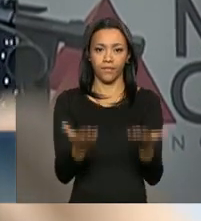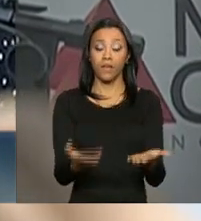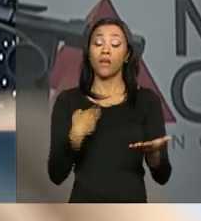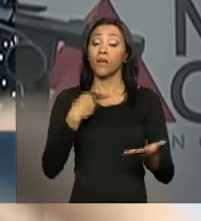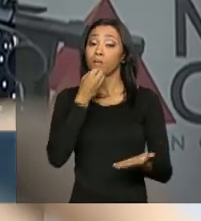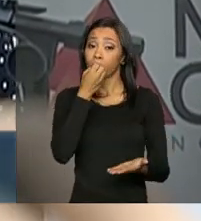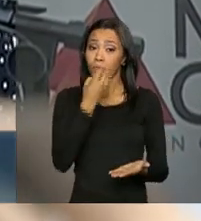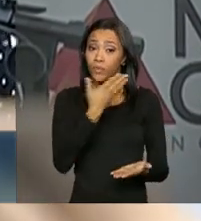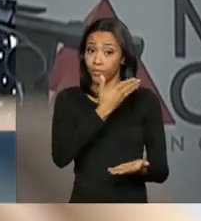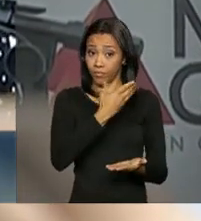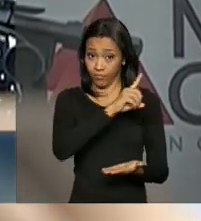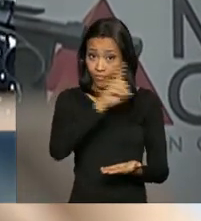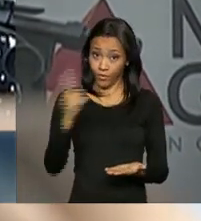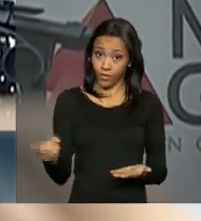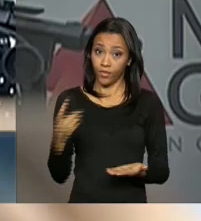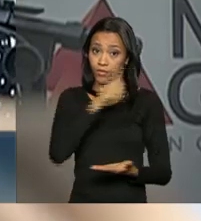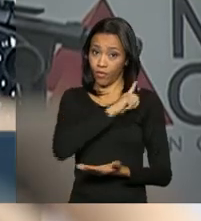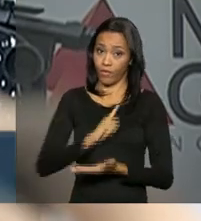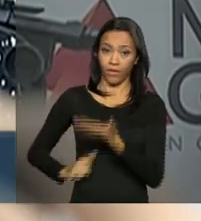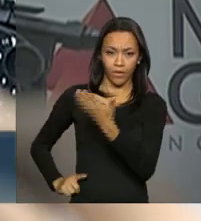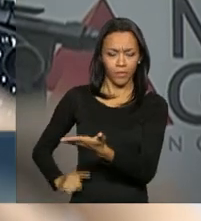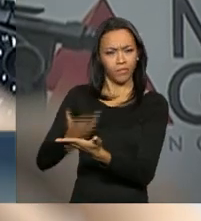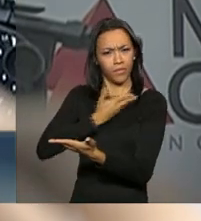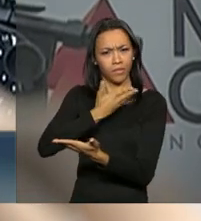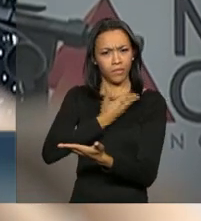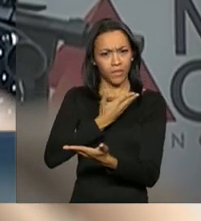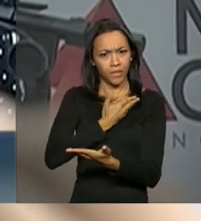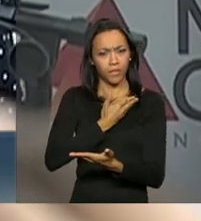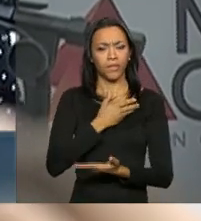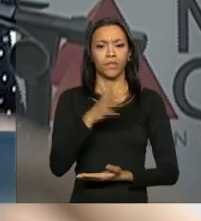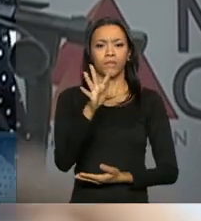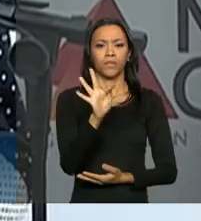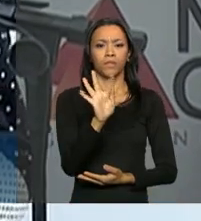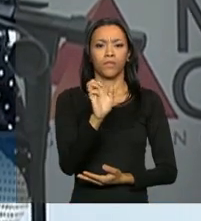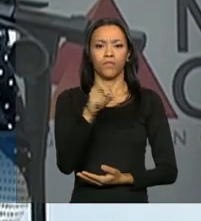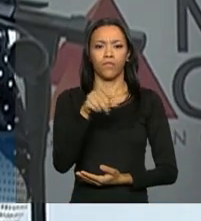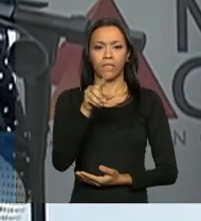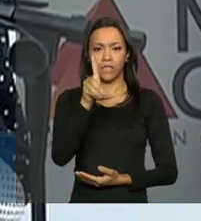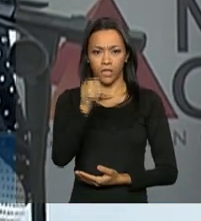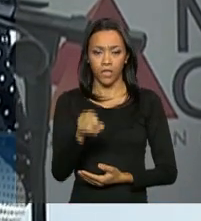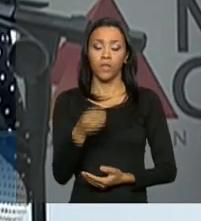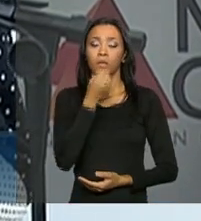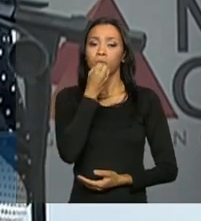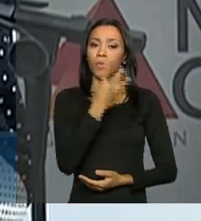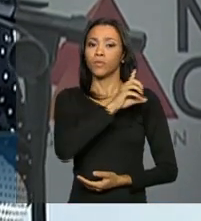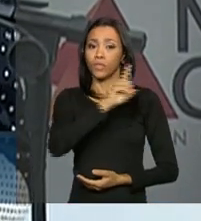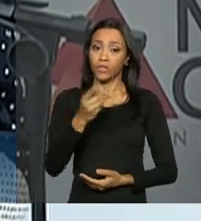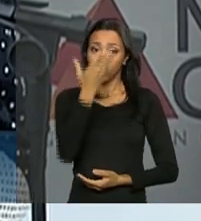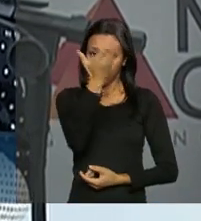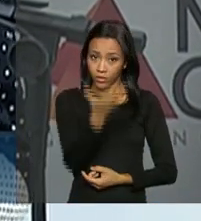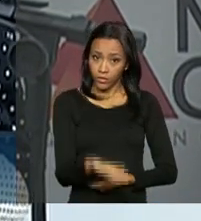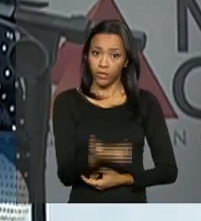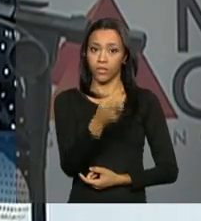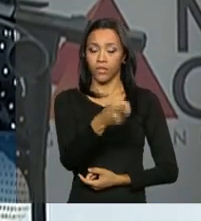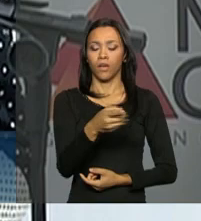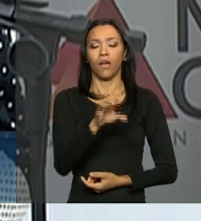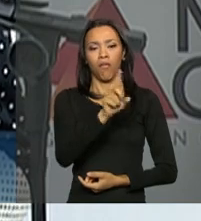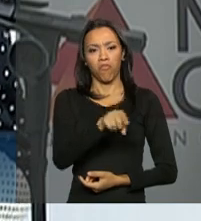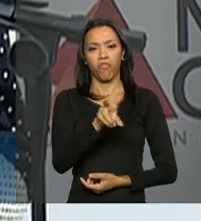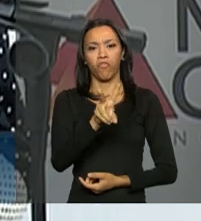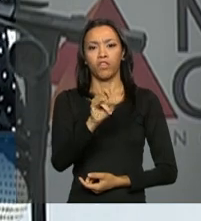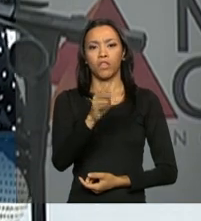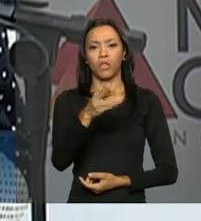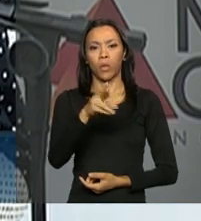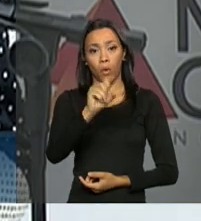Minas Gerais, meu amigo Fernando Pimentel. Bom dia, senhor Vitório Carlos Demarque, co-presidente